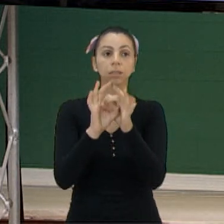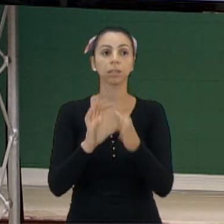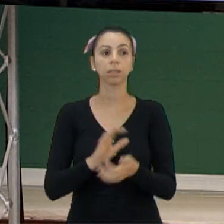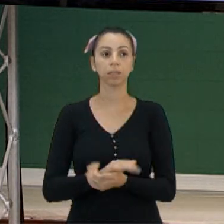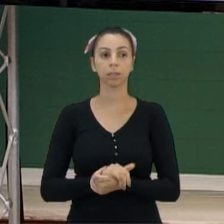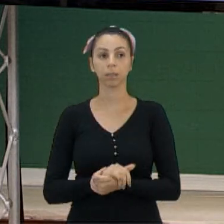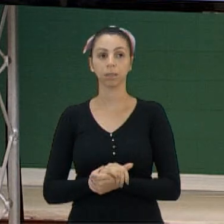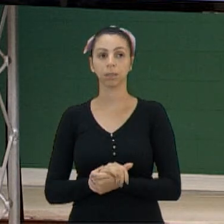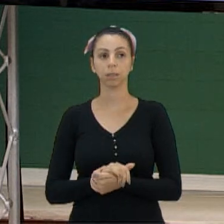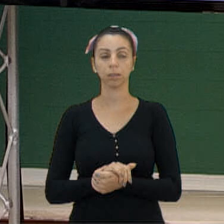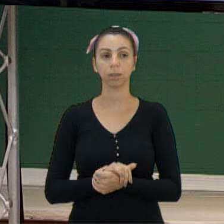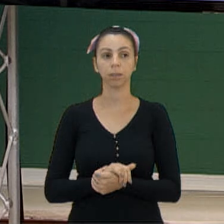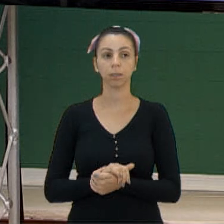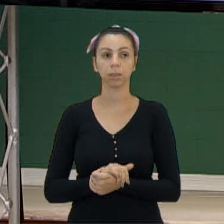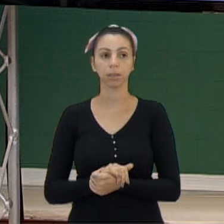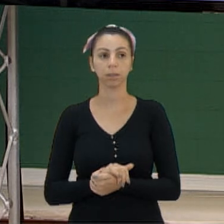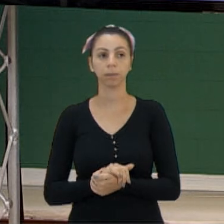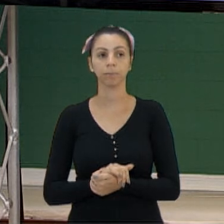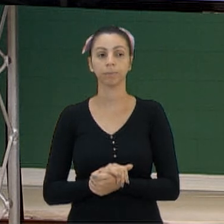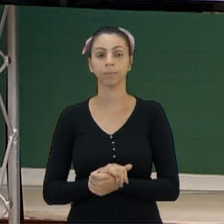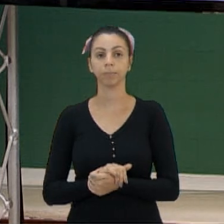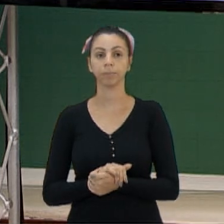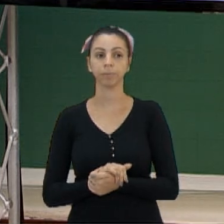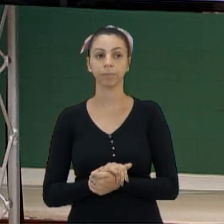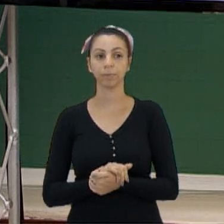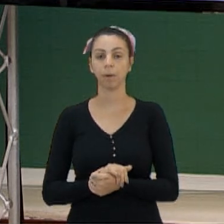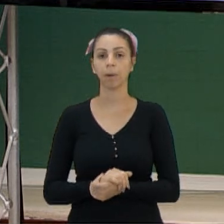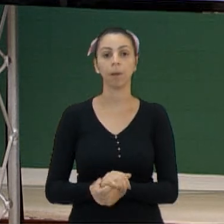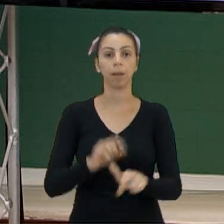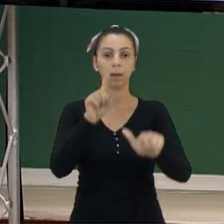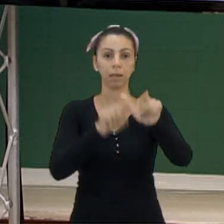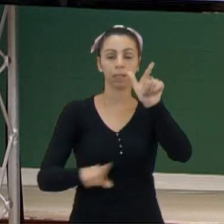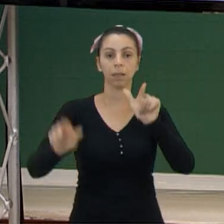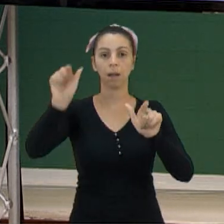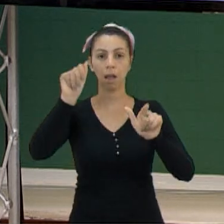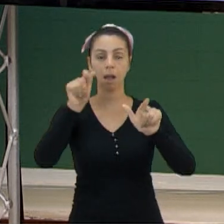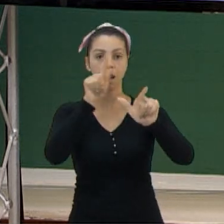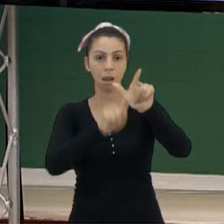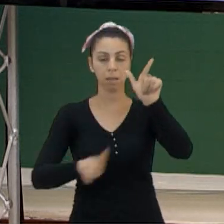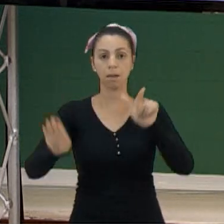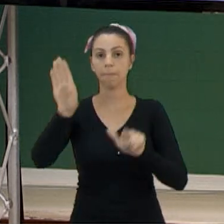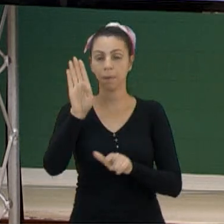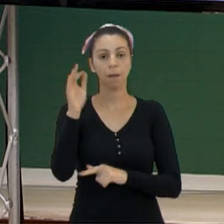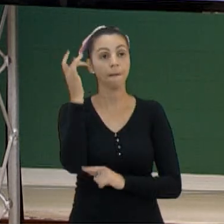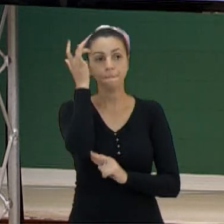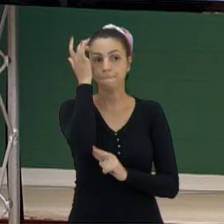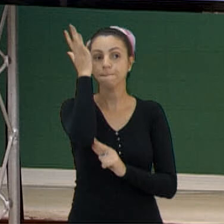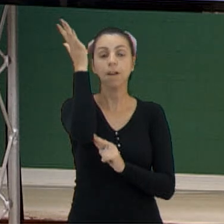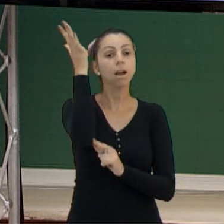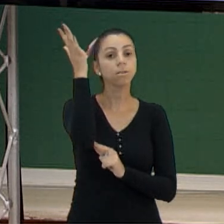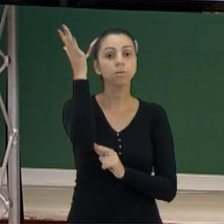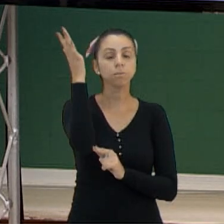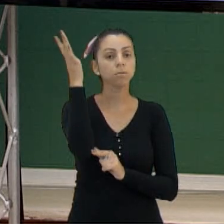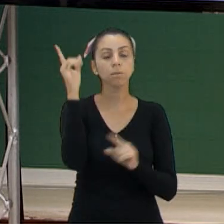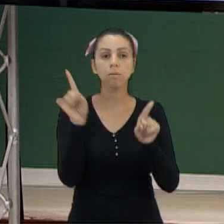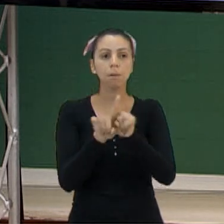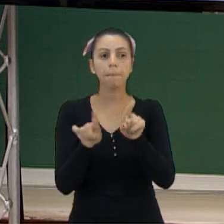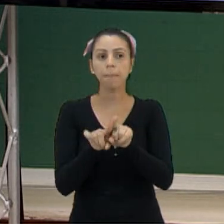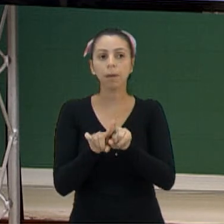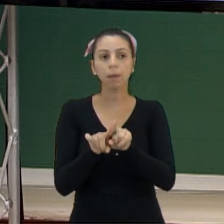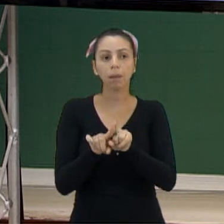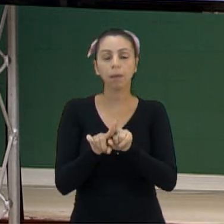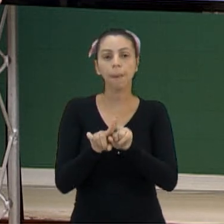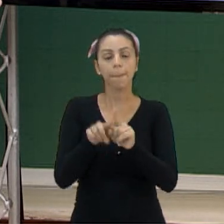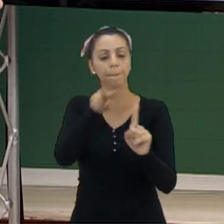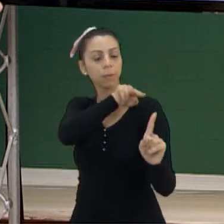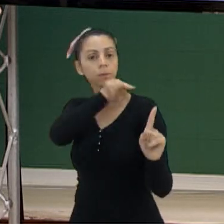linear, emoção, alto contraste entre luz e sombra. Fácil também, perspectiva linear era